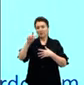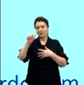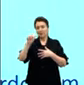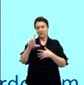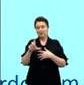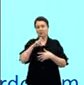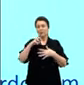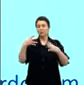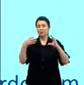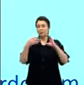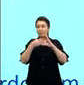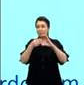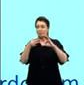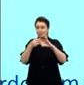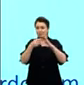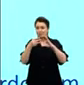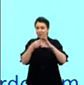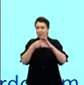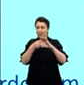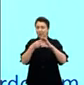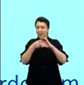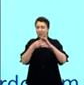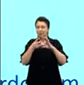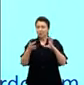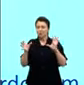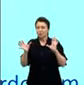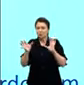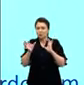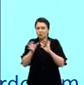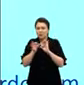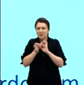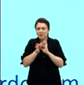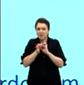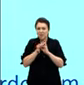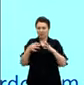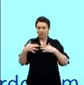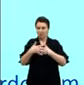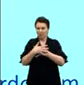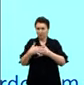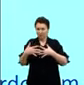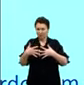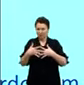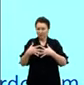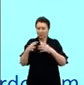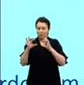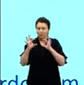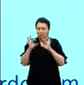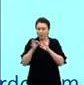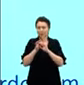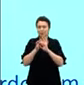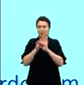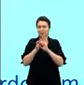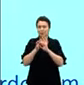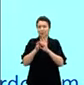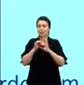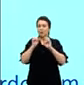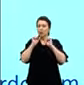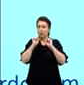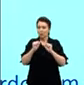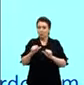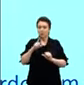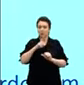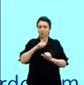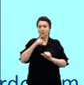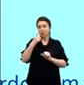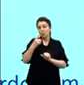vemos células intimamente unidas entre si, bem unidas, podendo formar